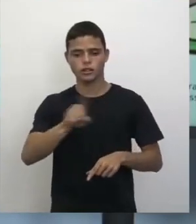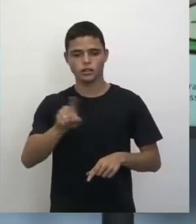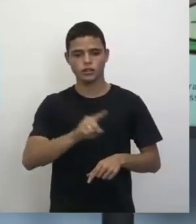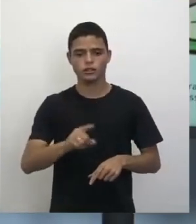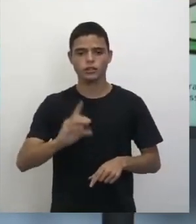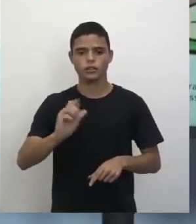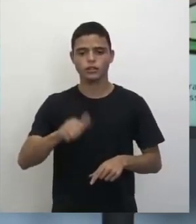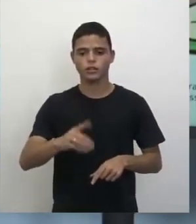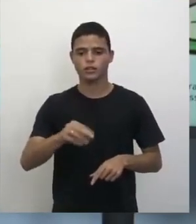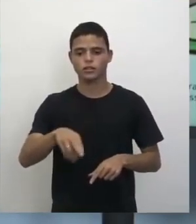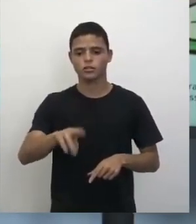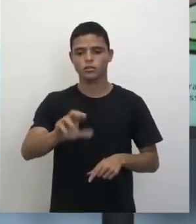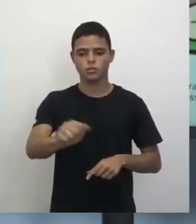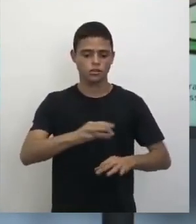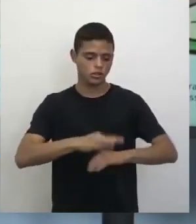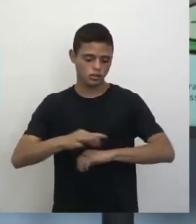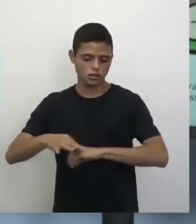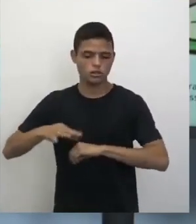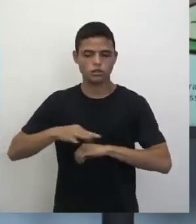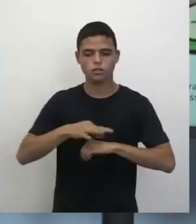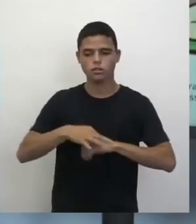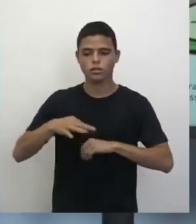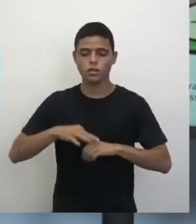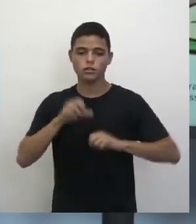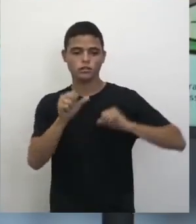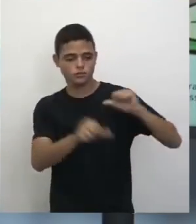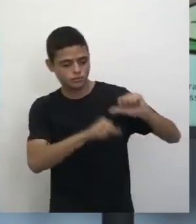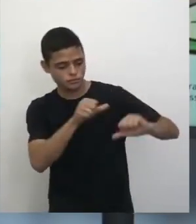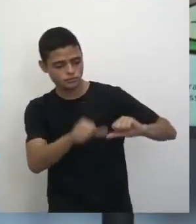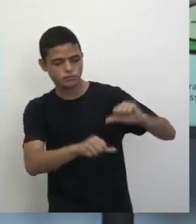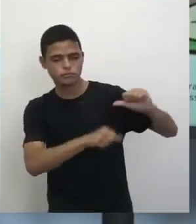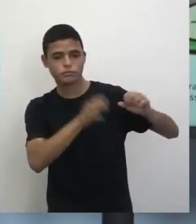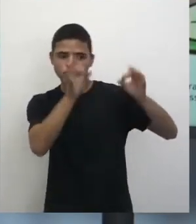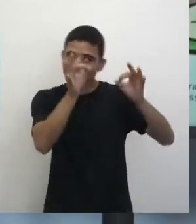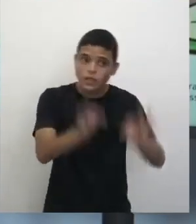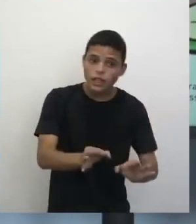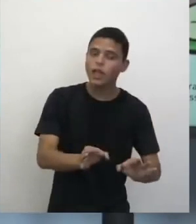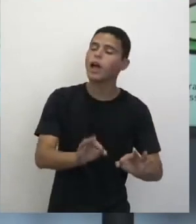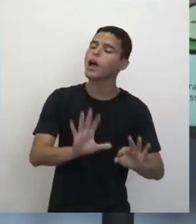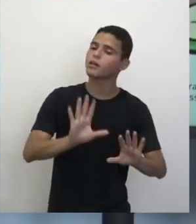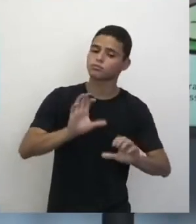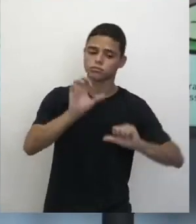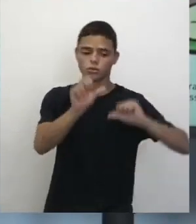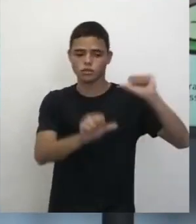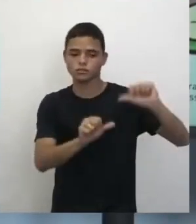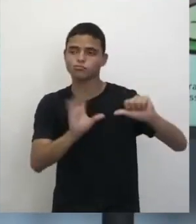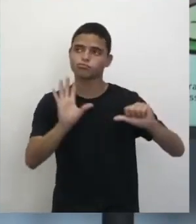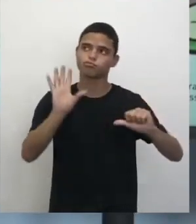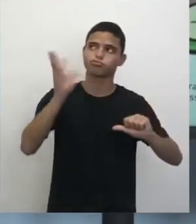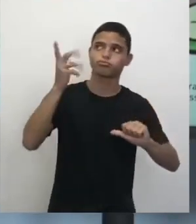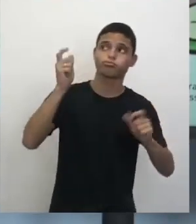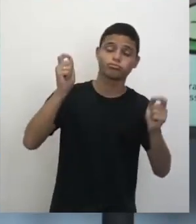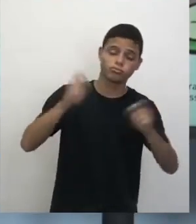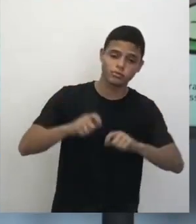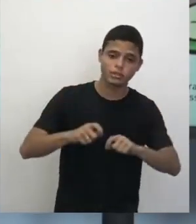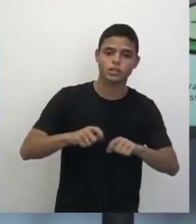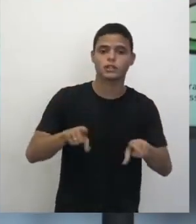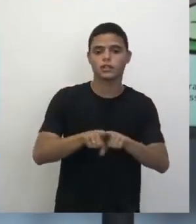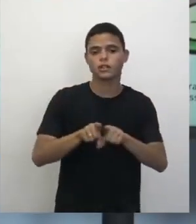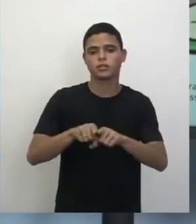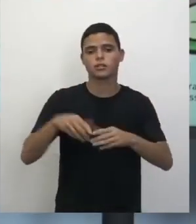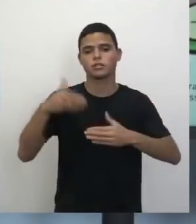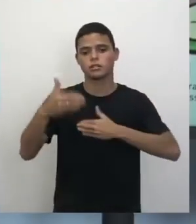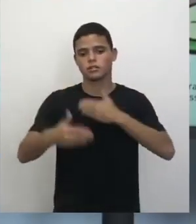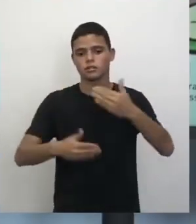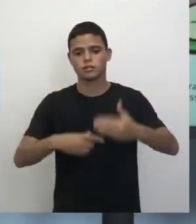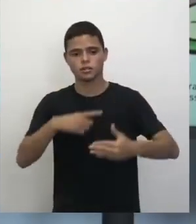a Joaninha vai mudando o contexto e dá de uma certeza, vai para uma possibilidade. Na sequência, como eu falei para vocês, nós temos